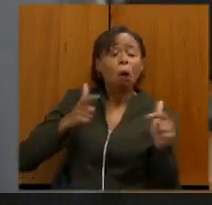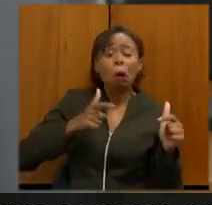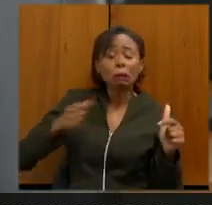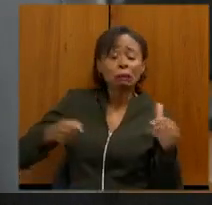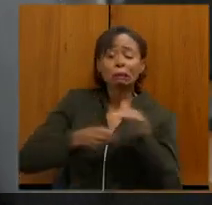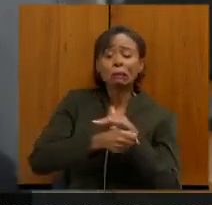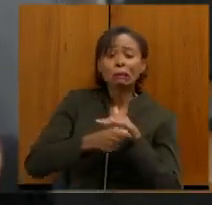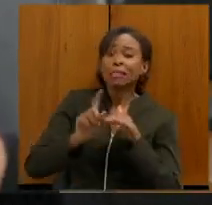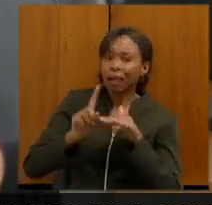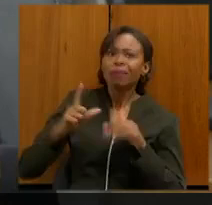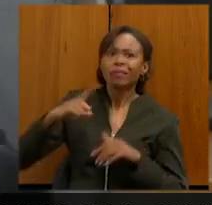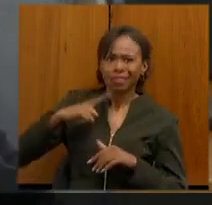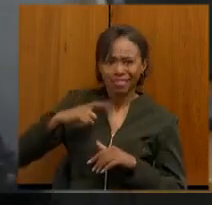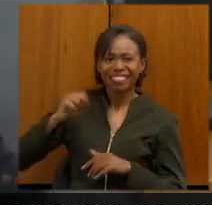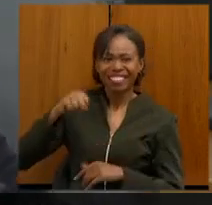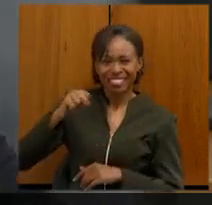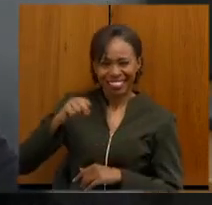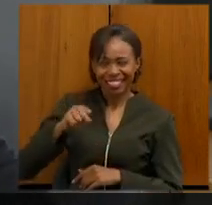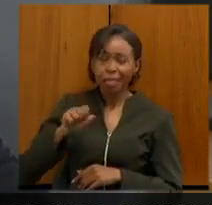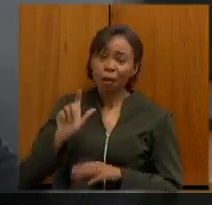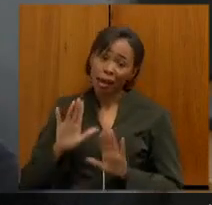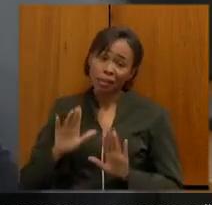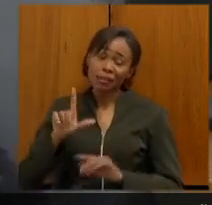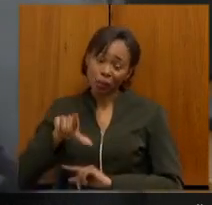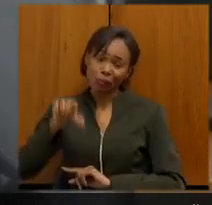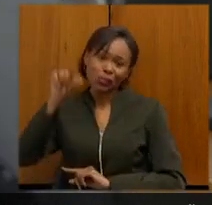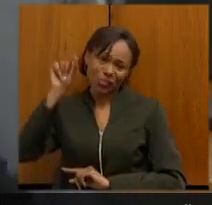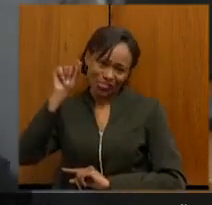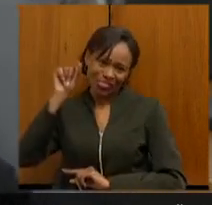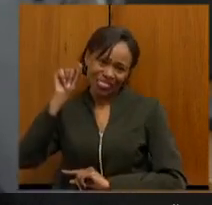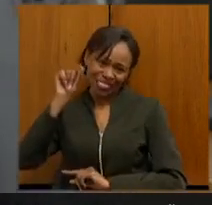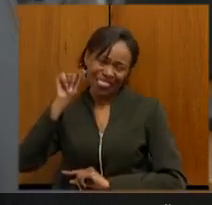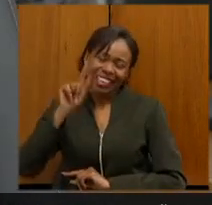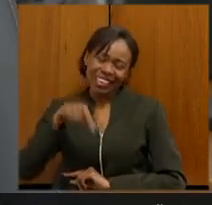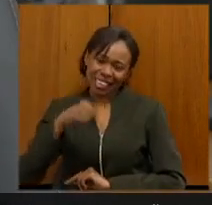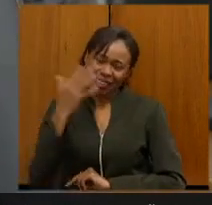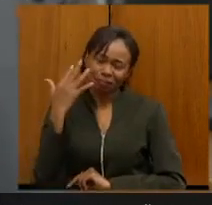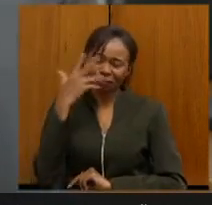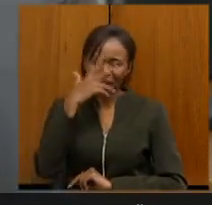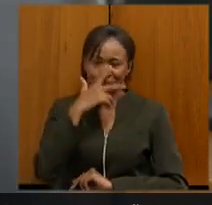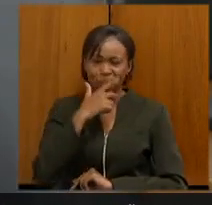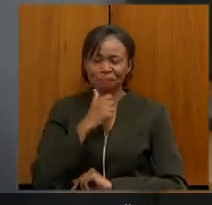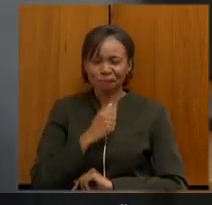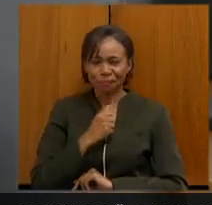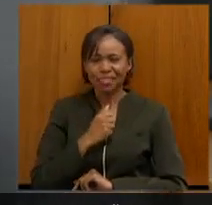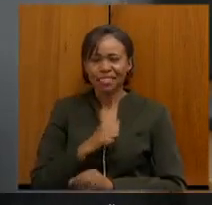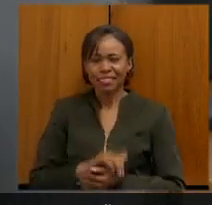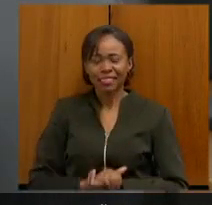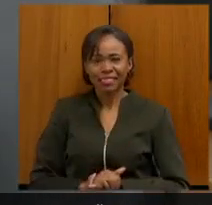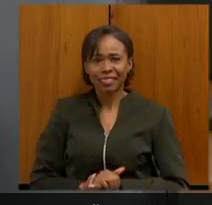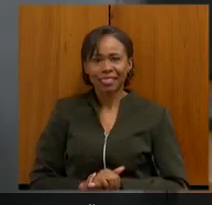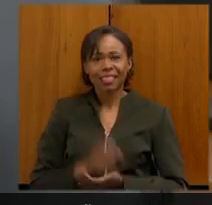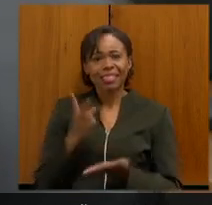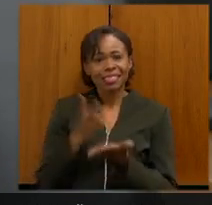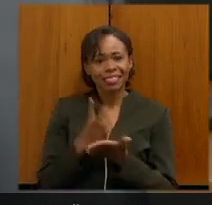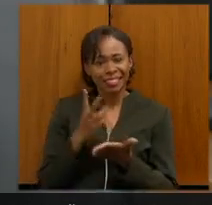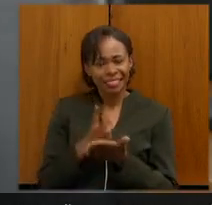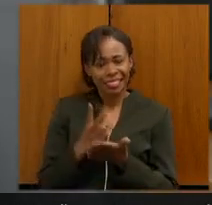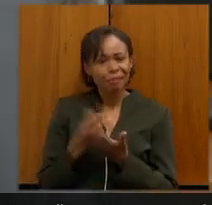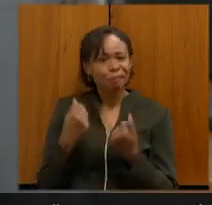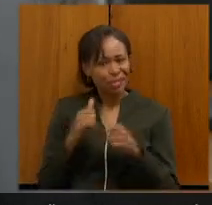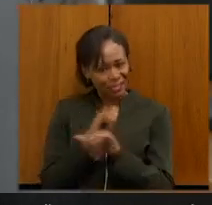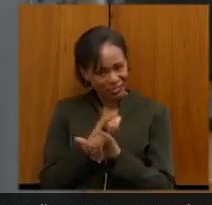também né Mas é por uma escolha né então eu acho que isso é muito bonito e sempre